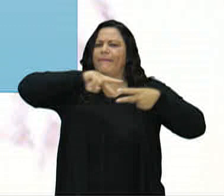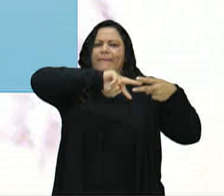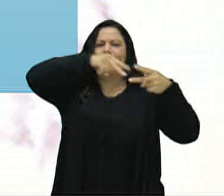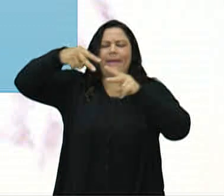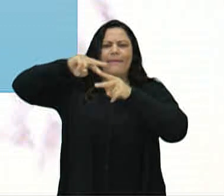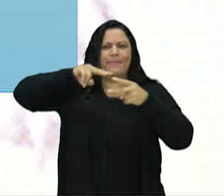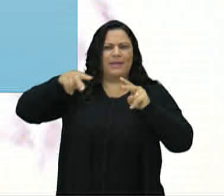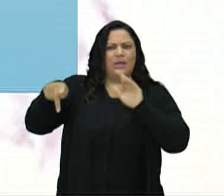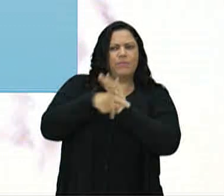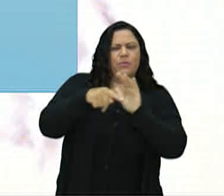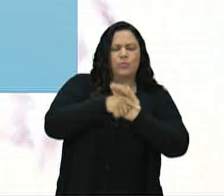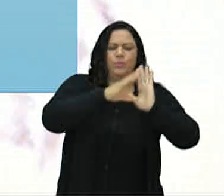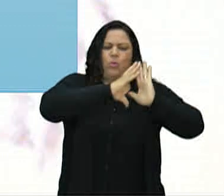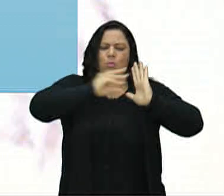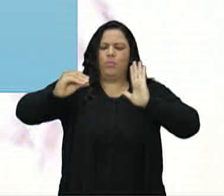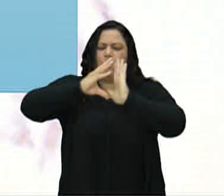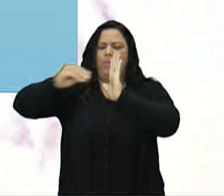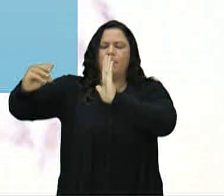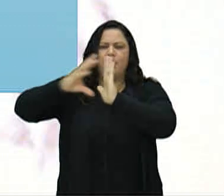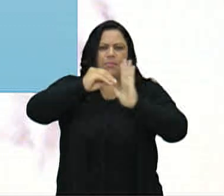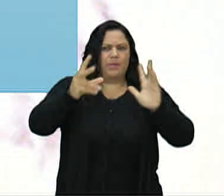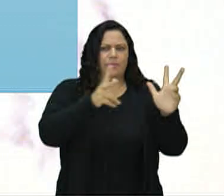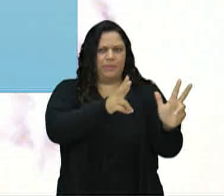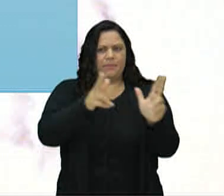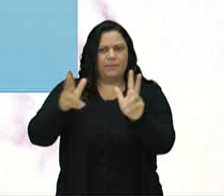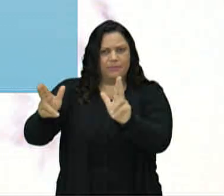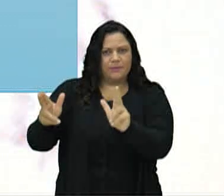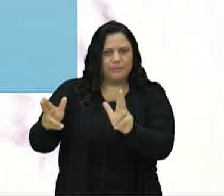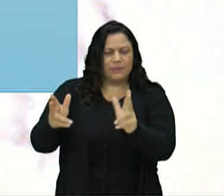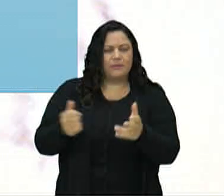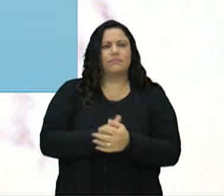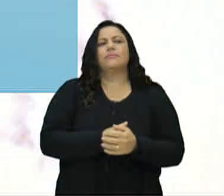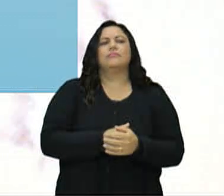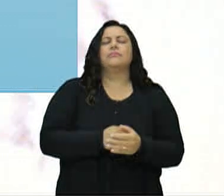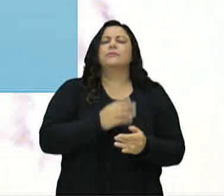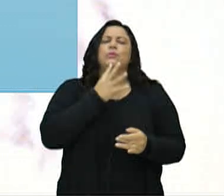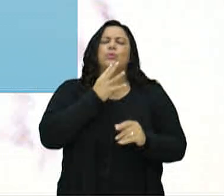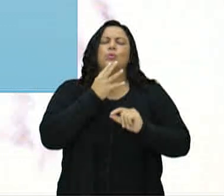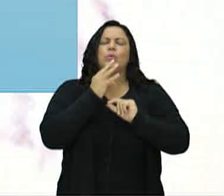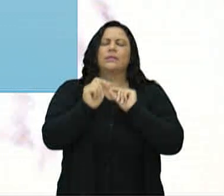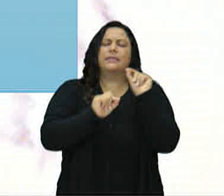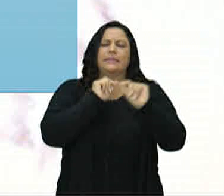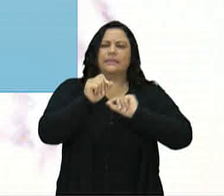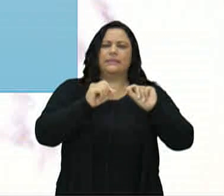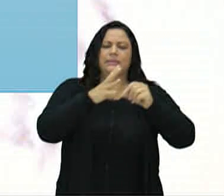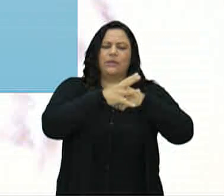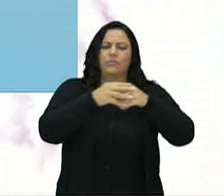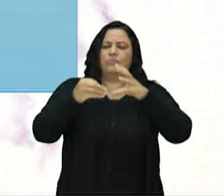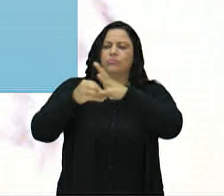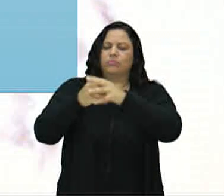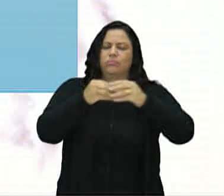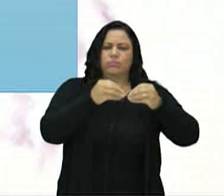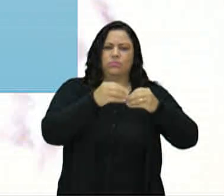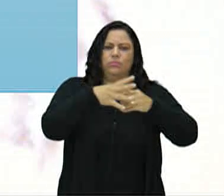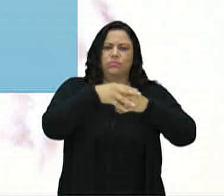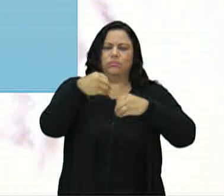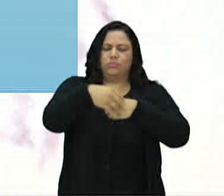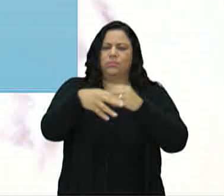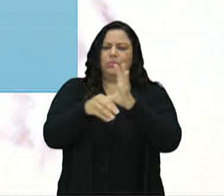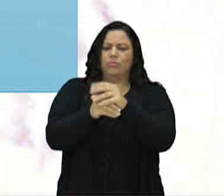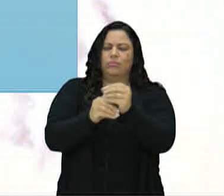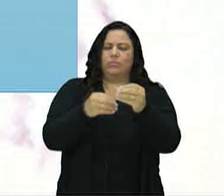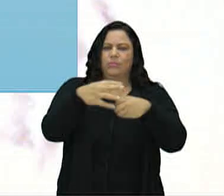faz cópia dele mesmo. Conhecer o processo de multiplicação celular, mitose e meiose, processos e fases das